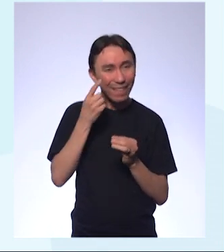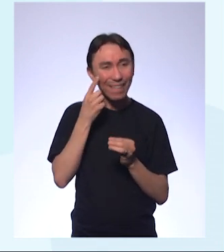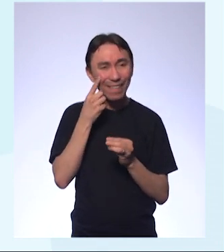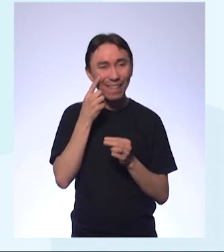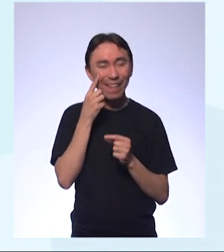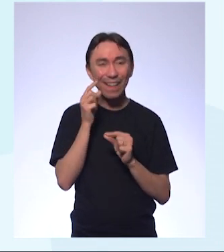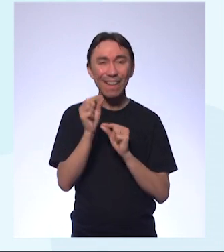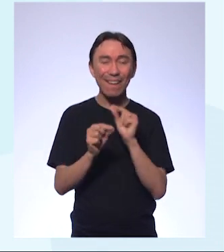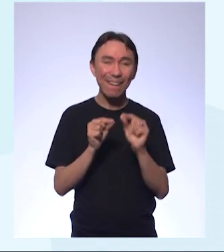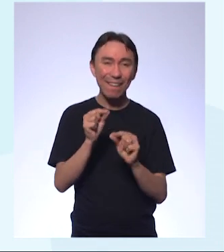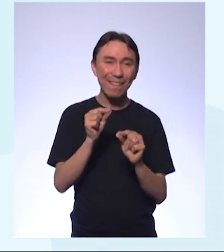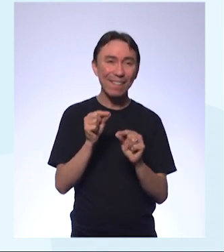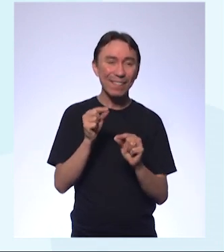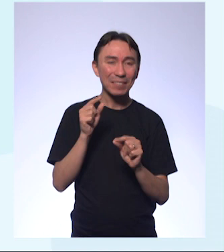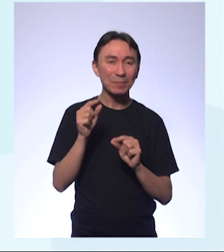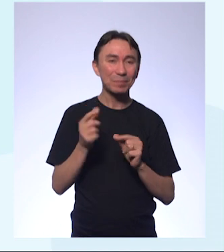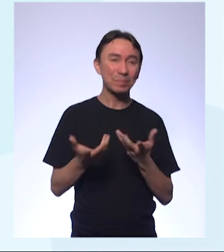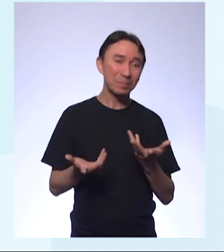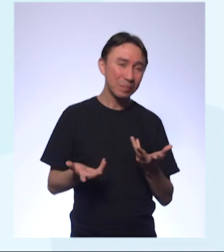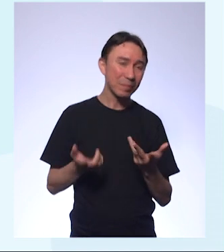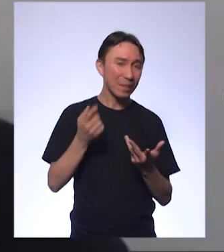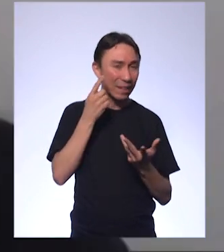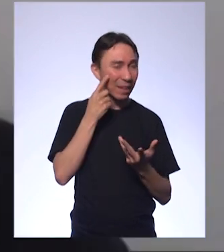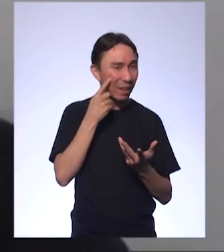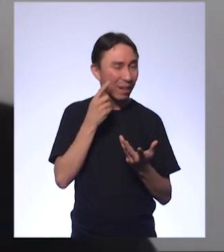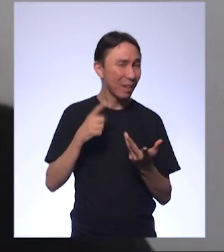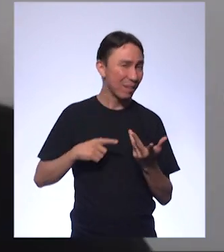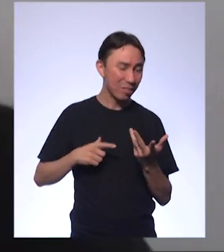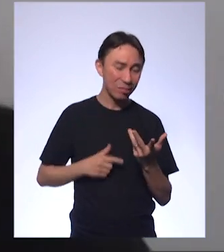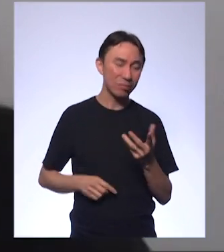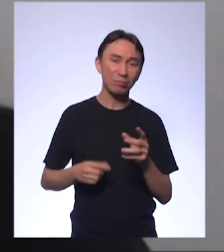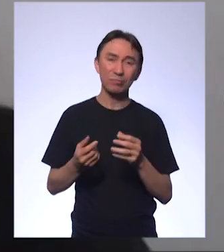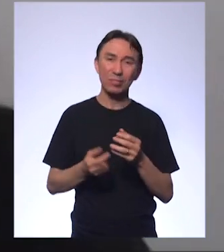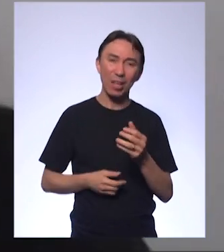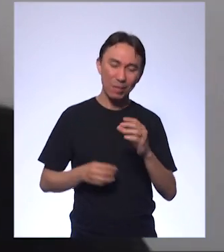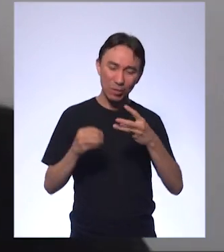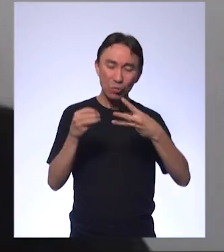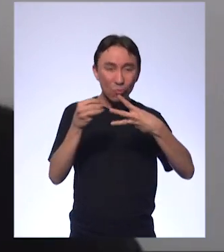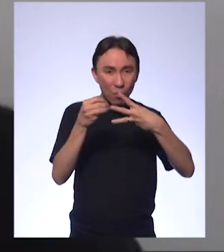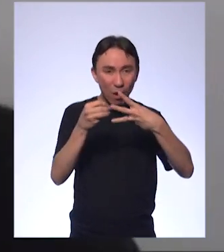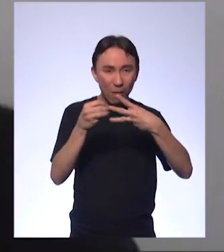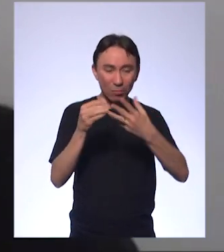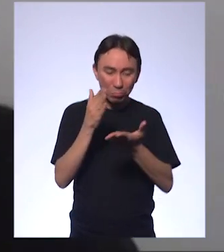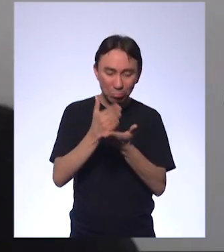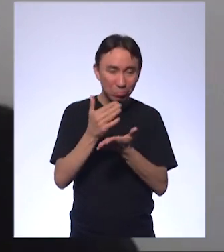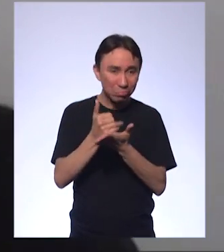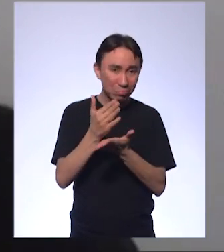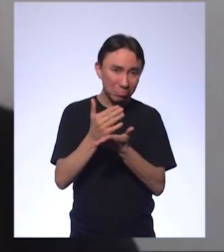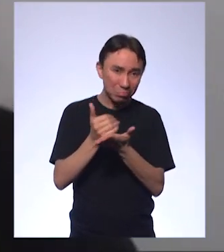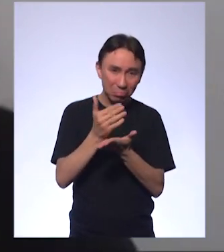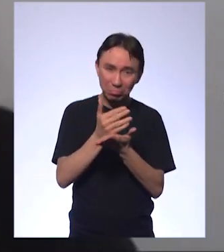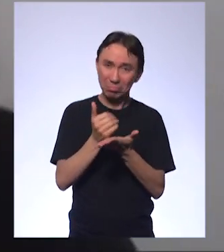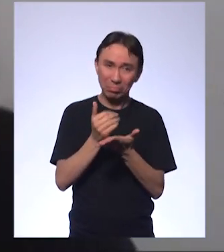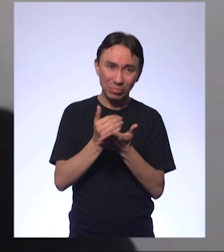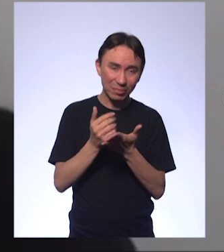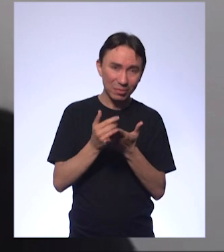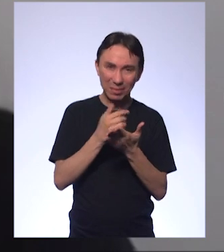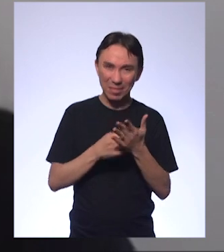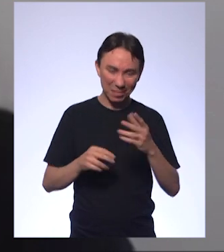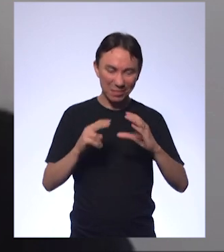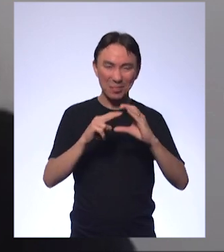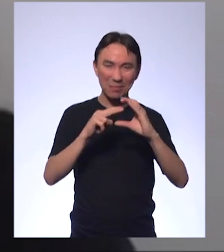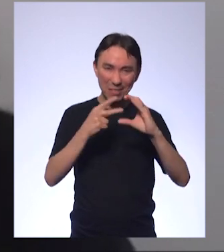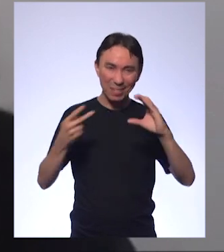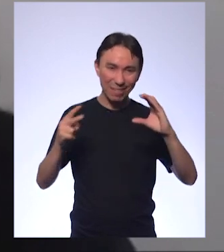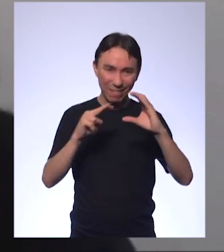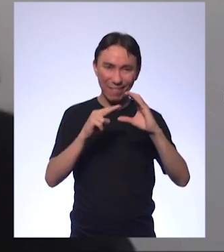na divisão celular. Por quê? Na divisão celular, a gente precisa, né, no momento ali de separação dos cromossomos, né,